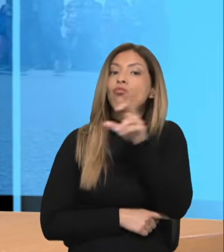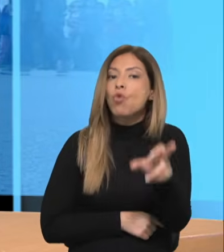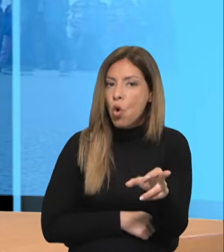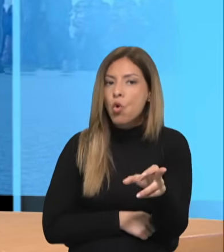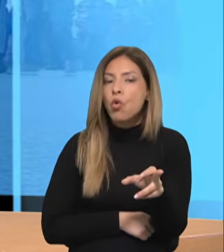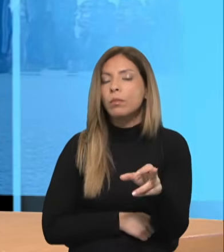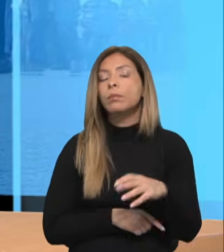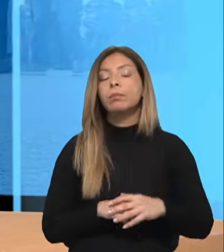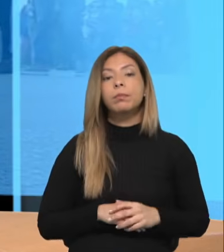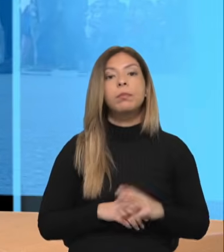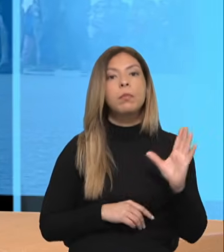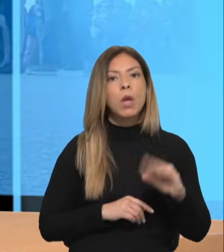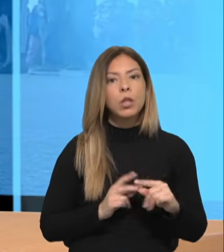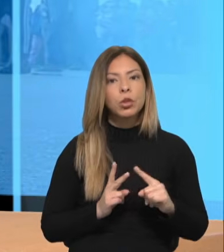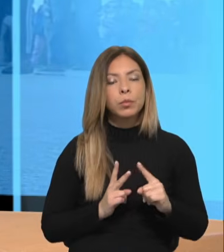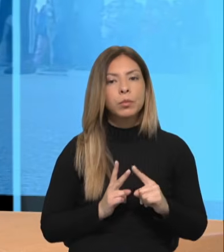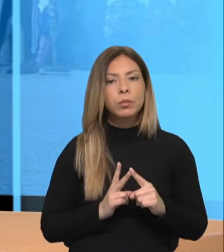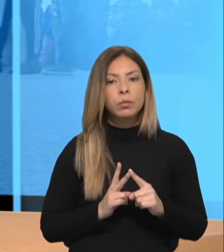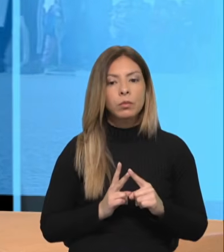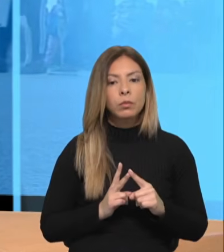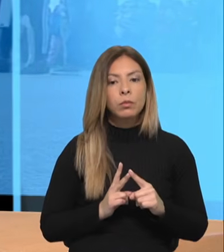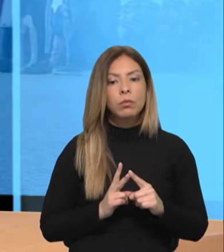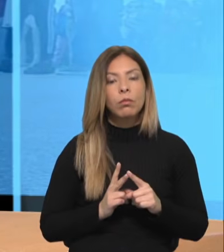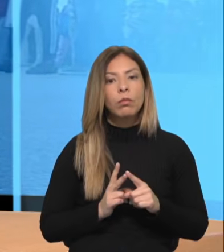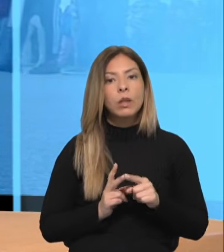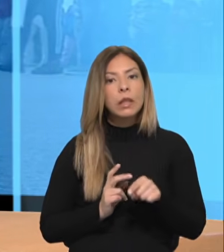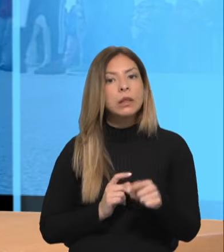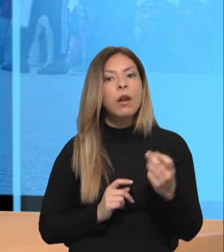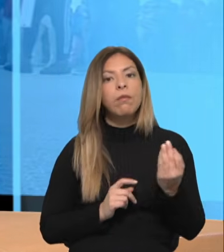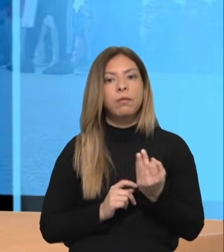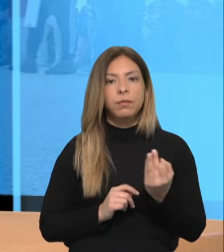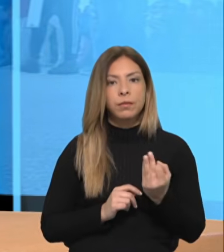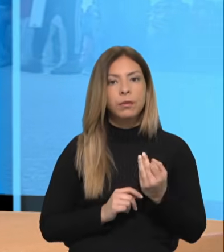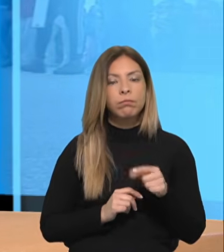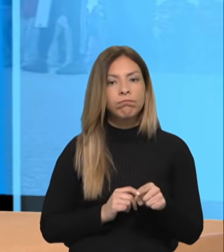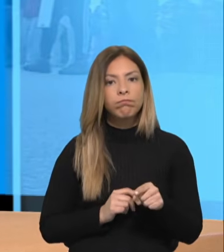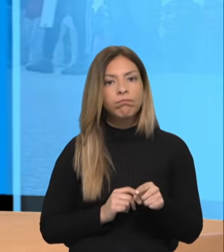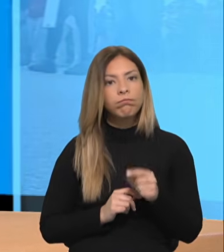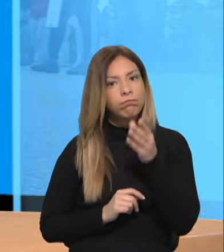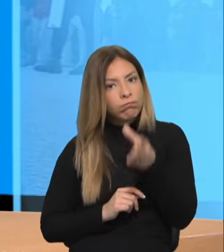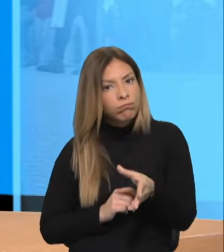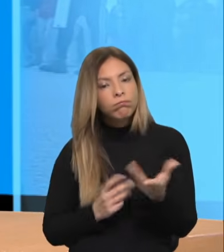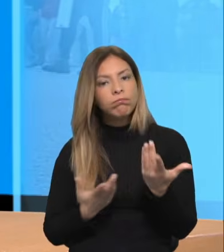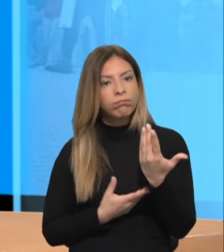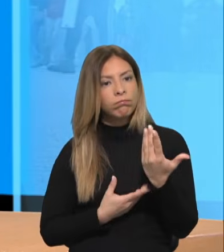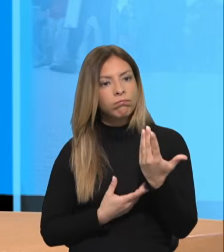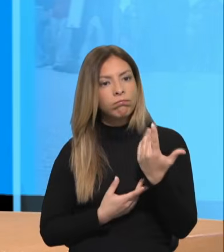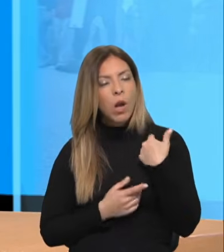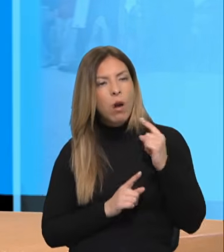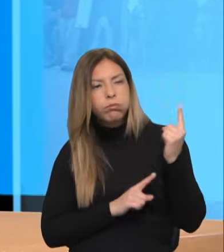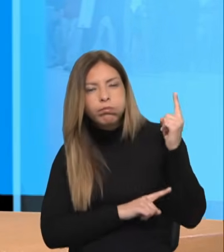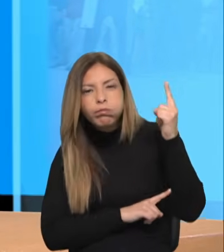Há também esta questão de ir ao interior do país.